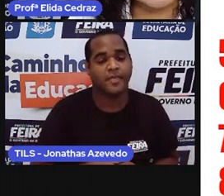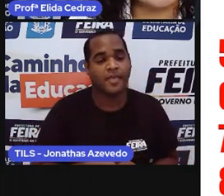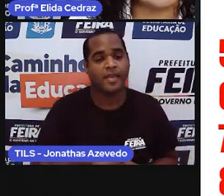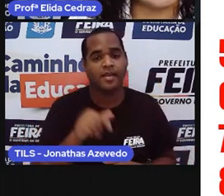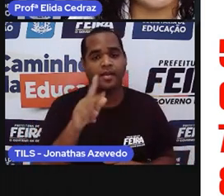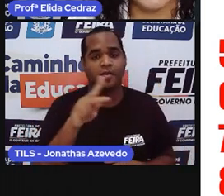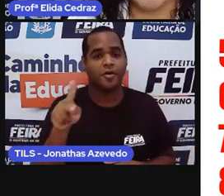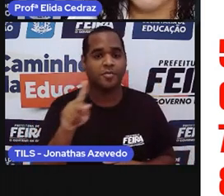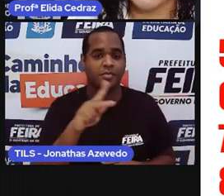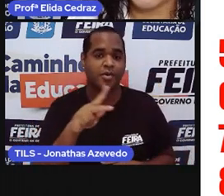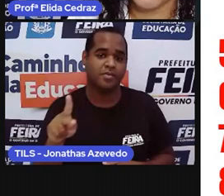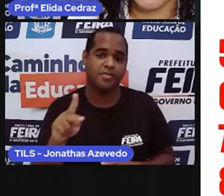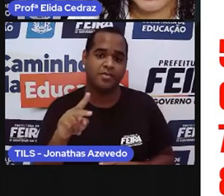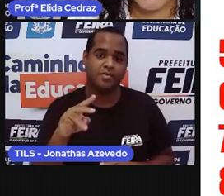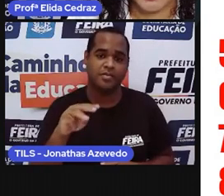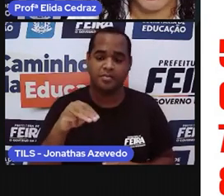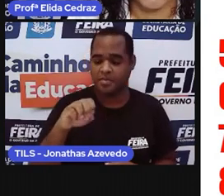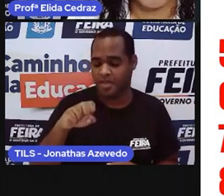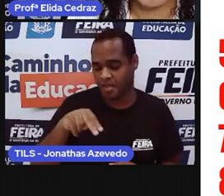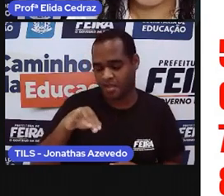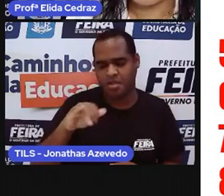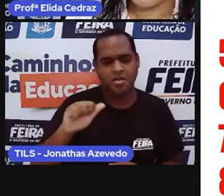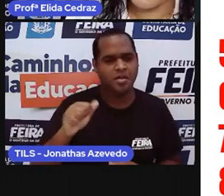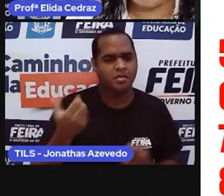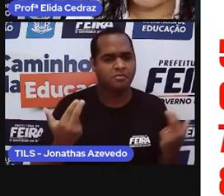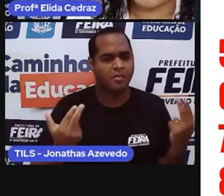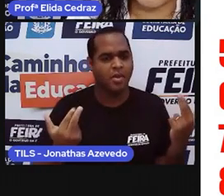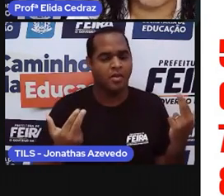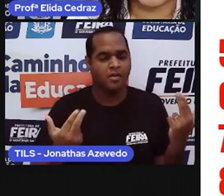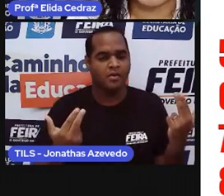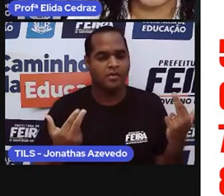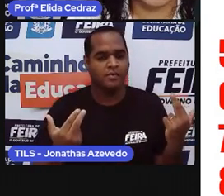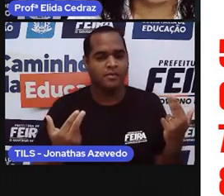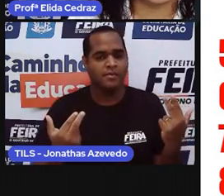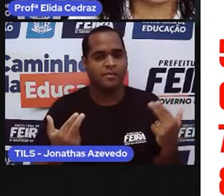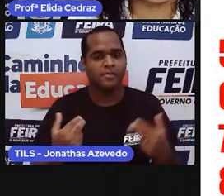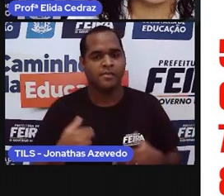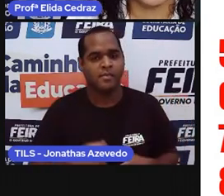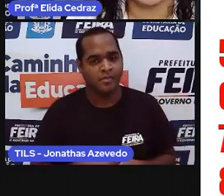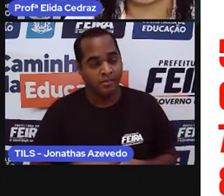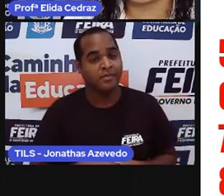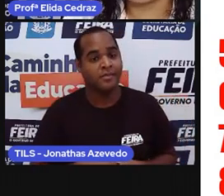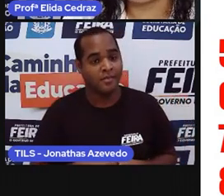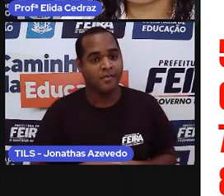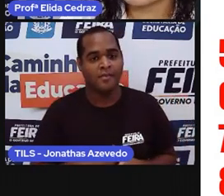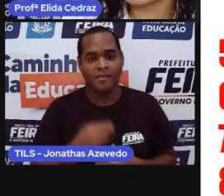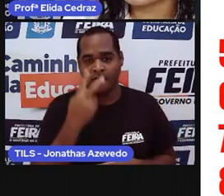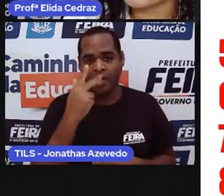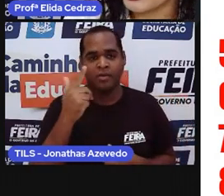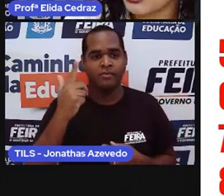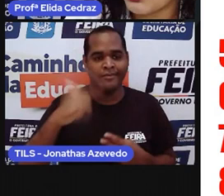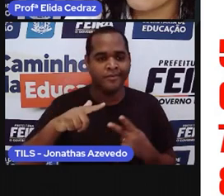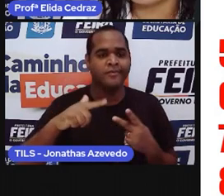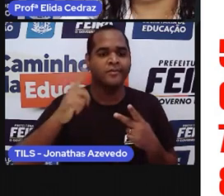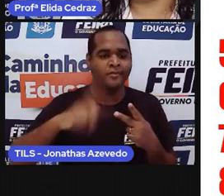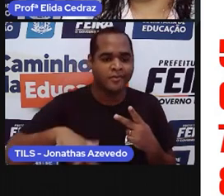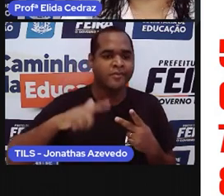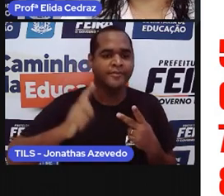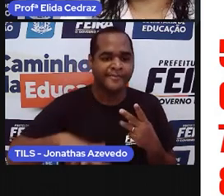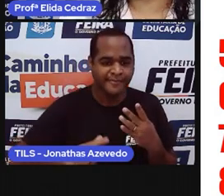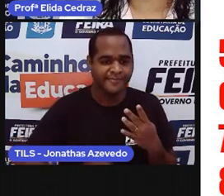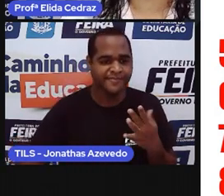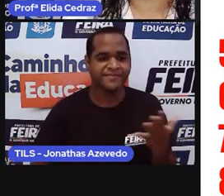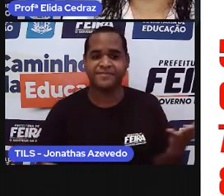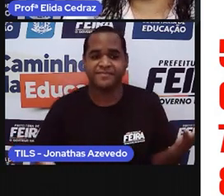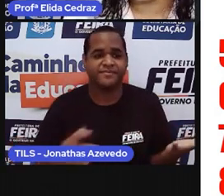mas menina termina tudo igual. É, meus amores, mas está repetindo